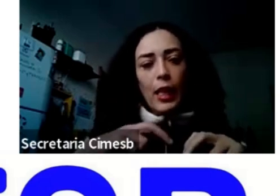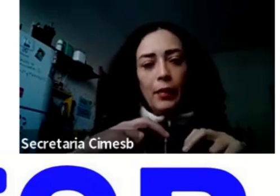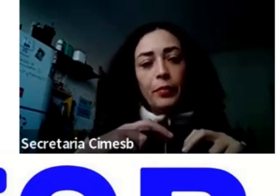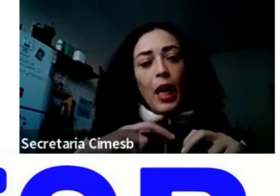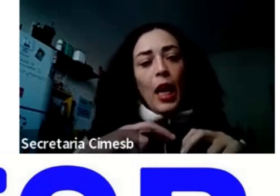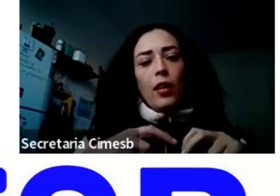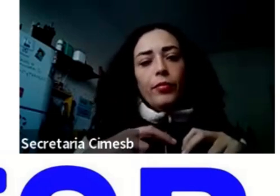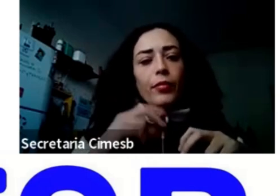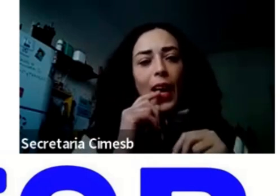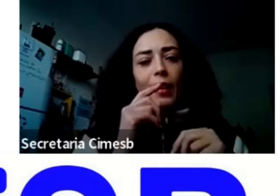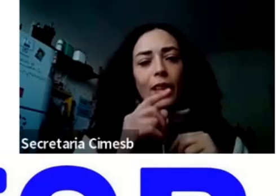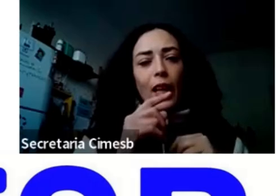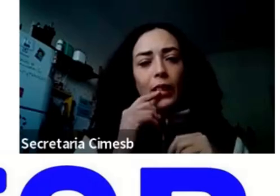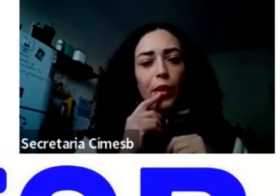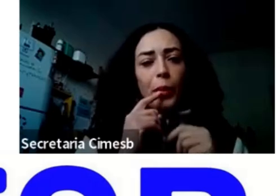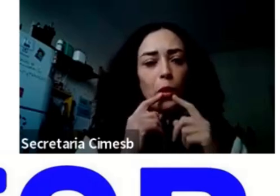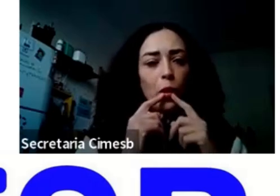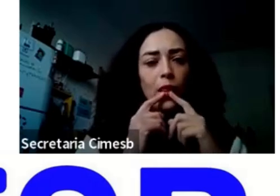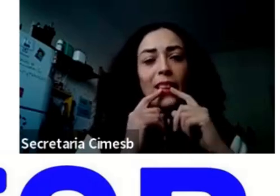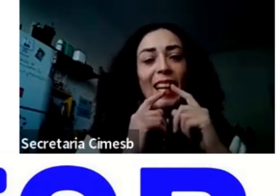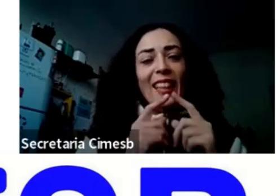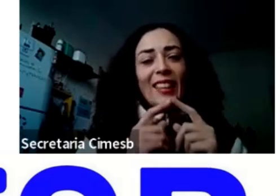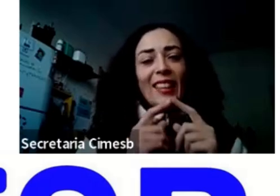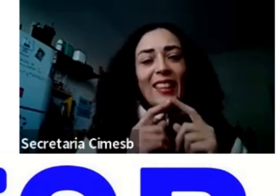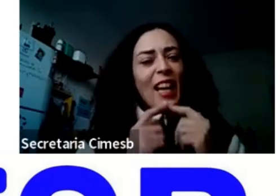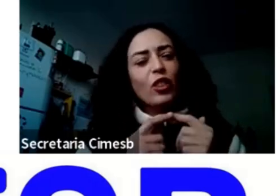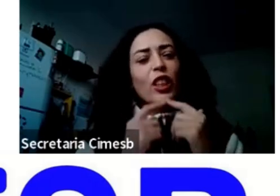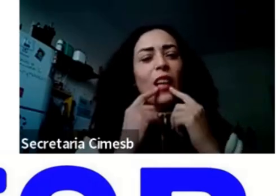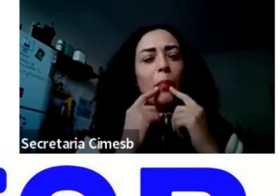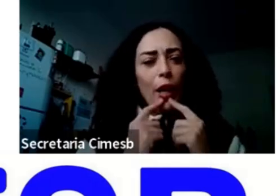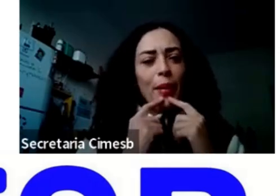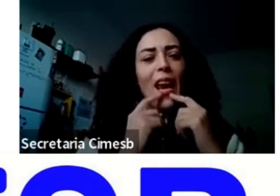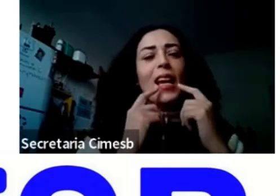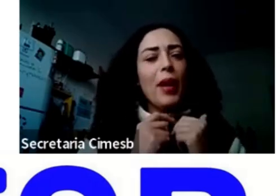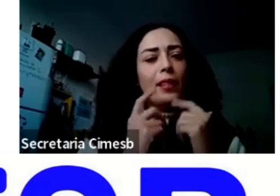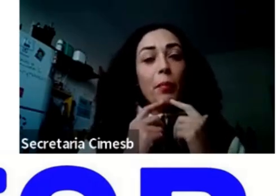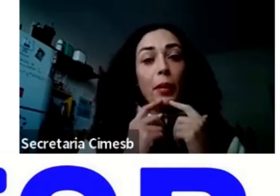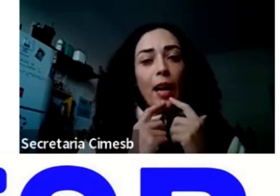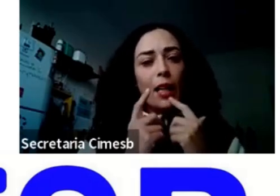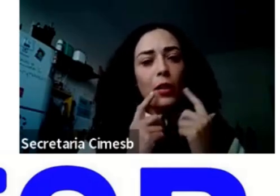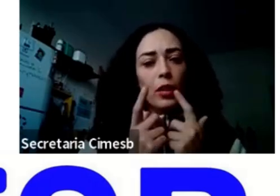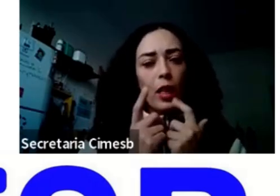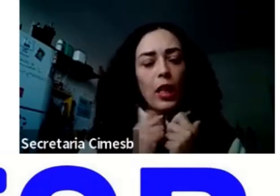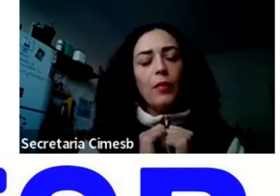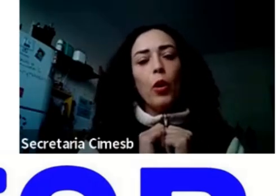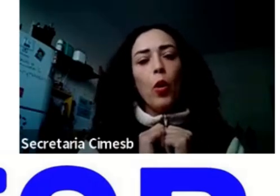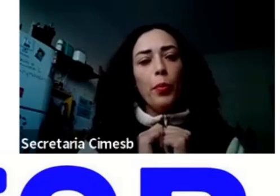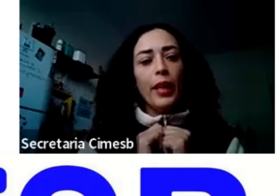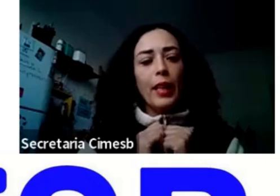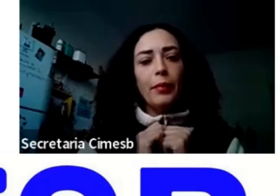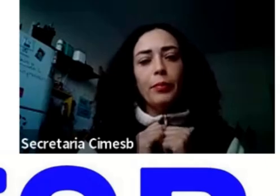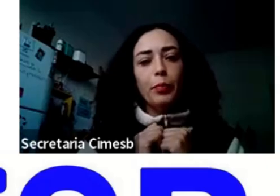frente dele e falar as informações lentamente, com a boca bem aberta, para ele